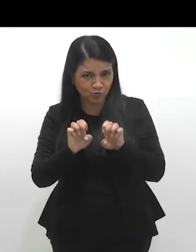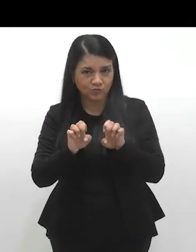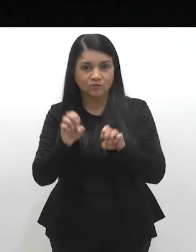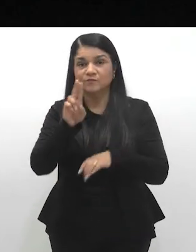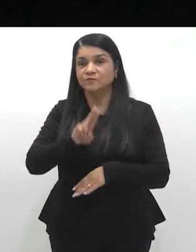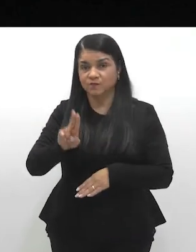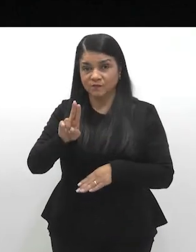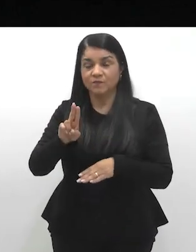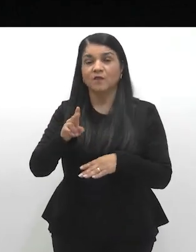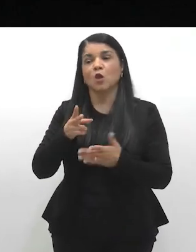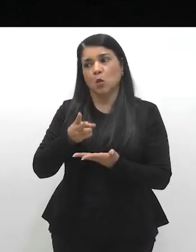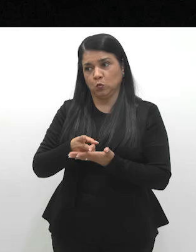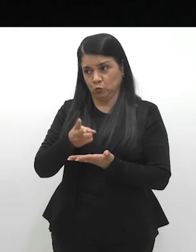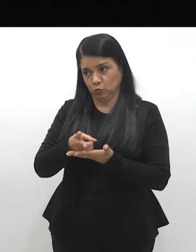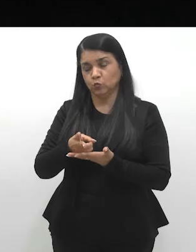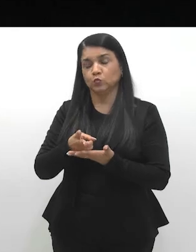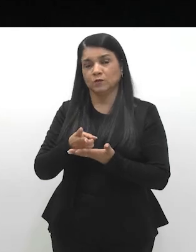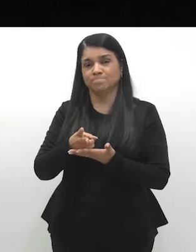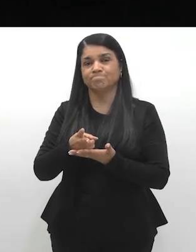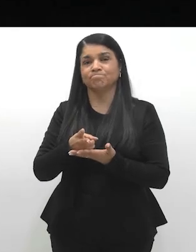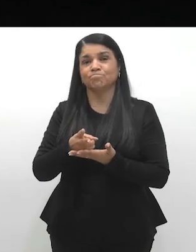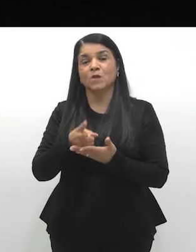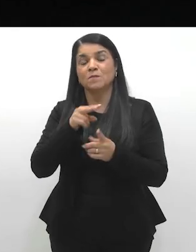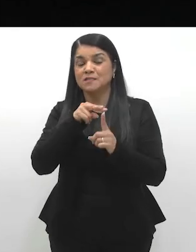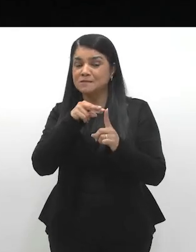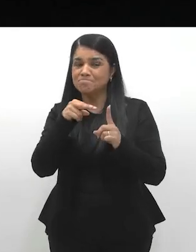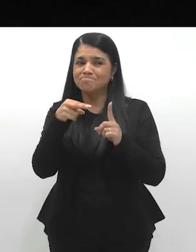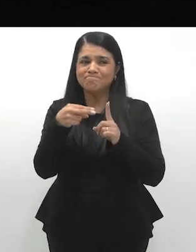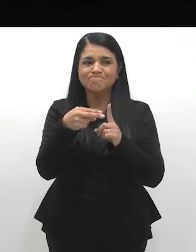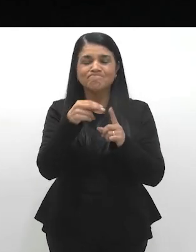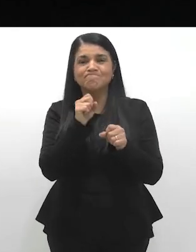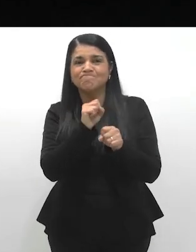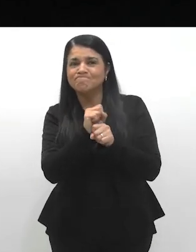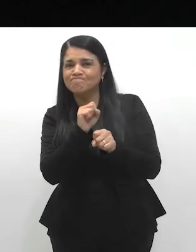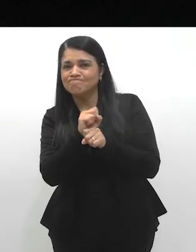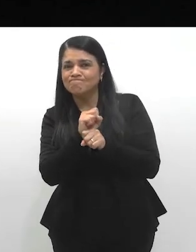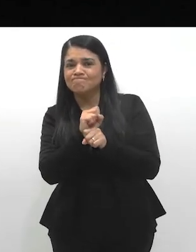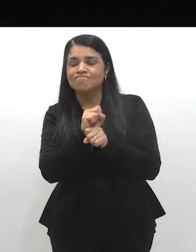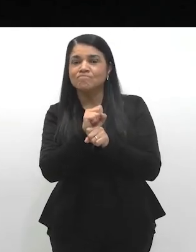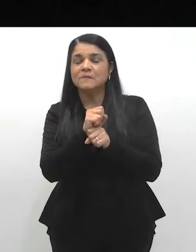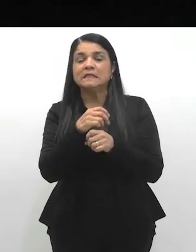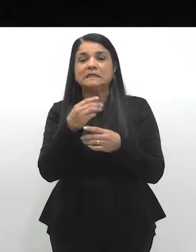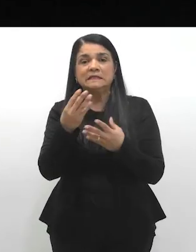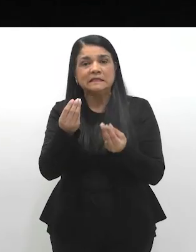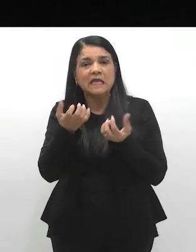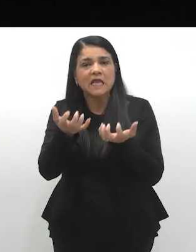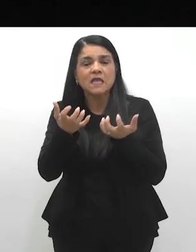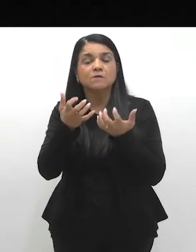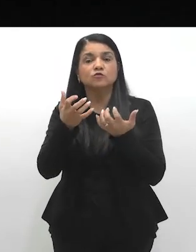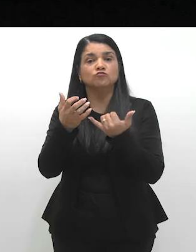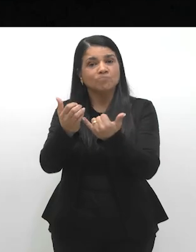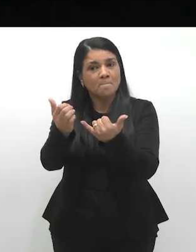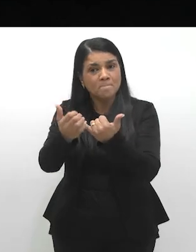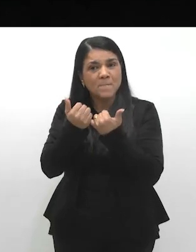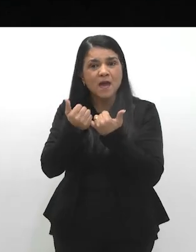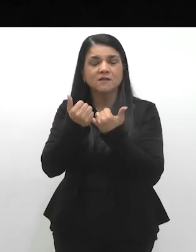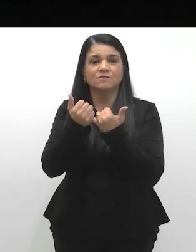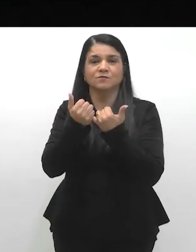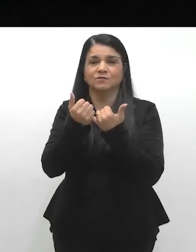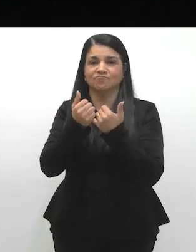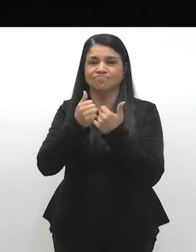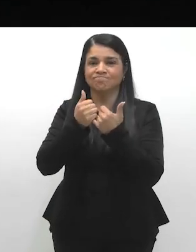universidade? A estrutura ela continua a mesma, como eu falei, uma expectativa muito grande nossa de conseguirmos tombar esse